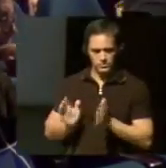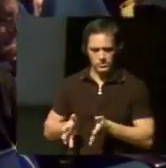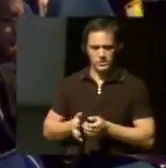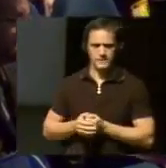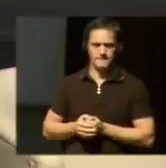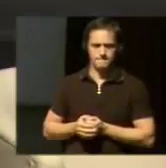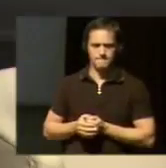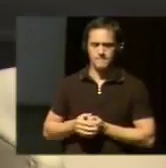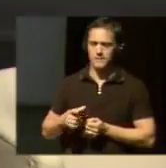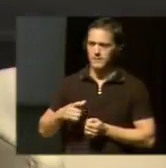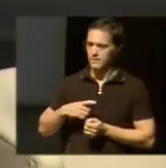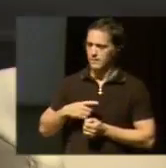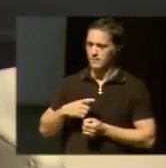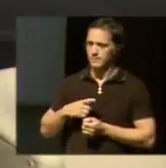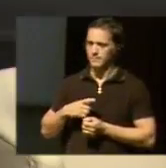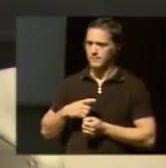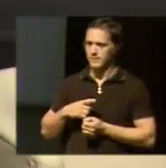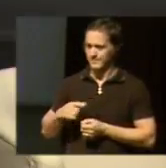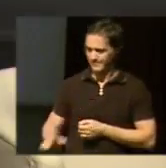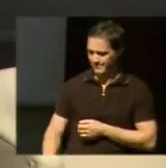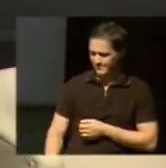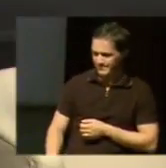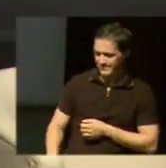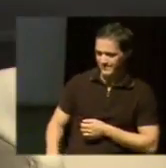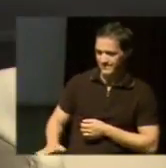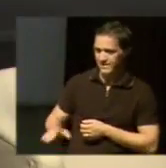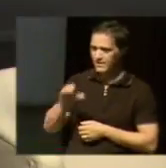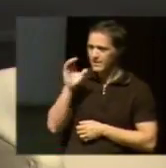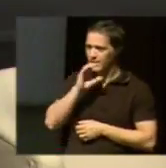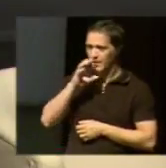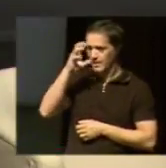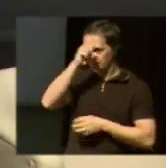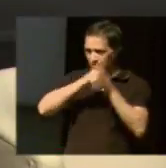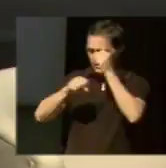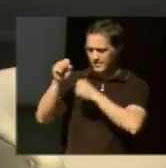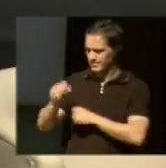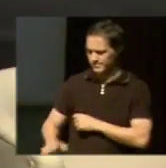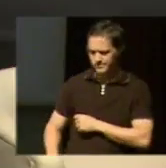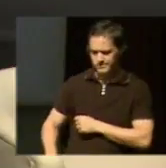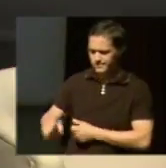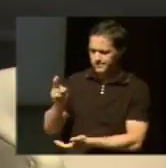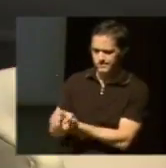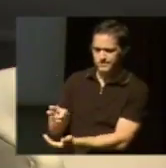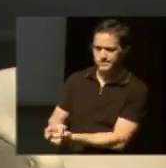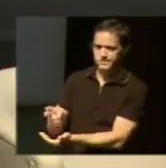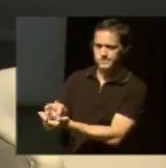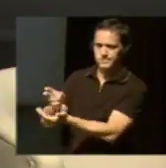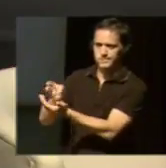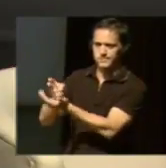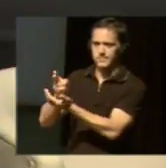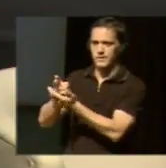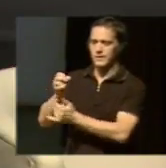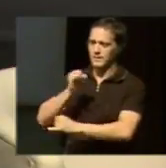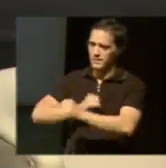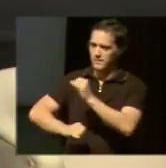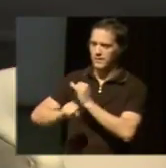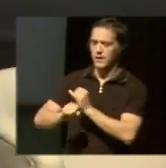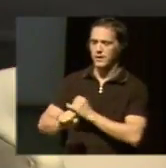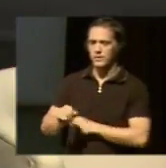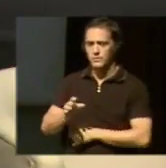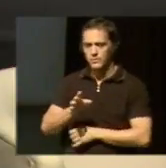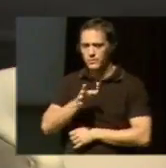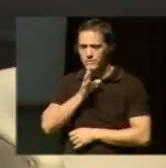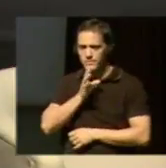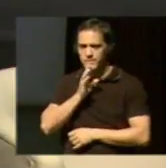ou seja, são aqueles, os usuários precoces que sempre já usaram esses tipos de aparelhos e pela internet sempre